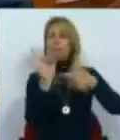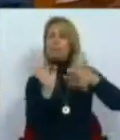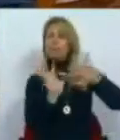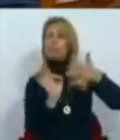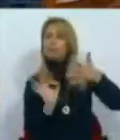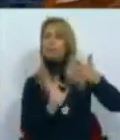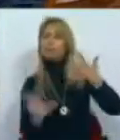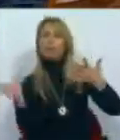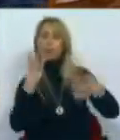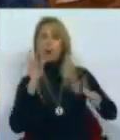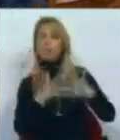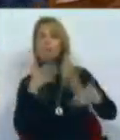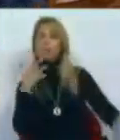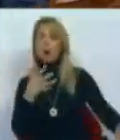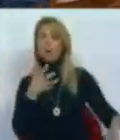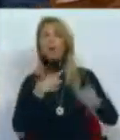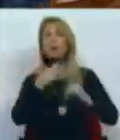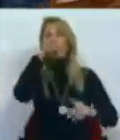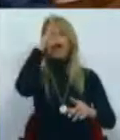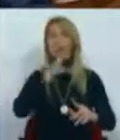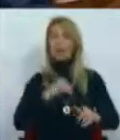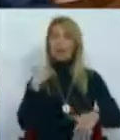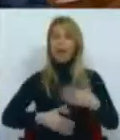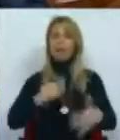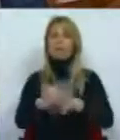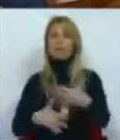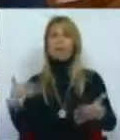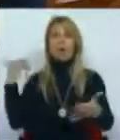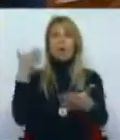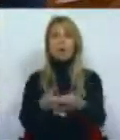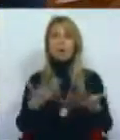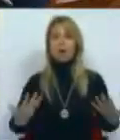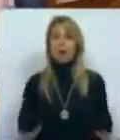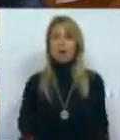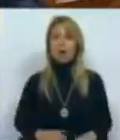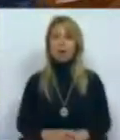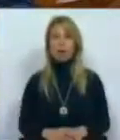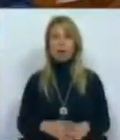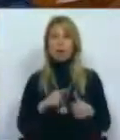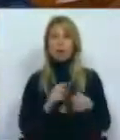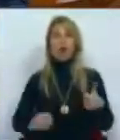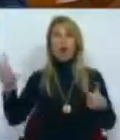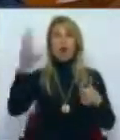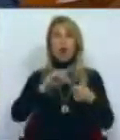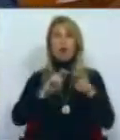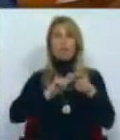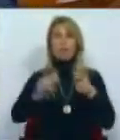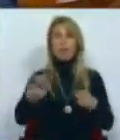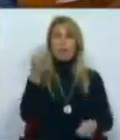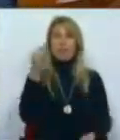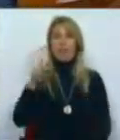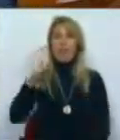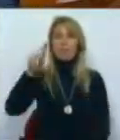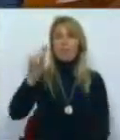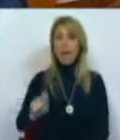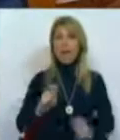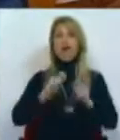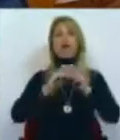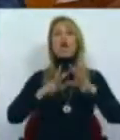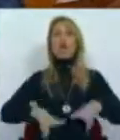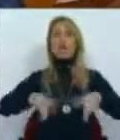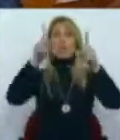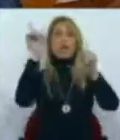do impulso à economia que o Governo avançou até ao momento. Nova linha PME Crescimento no